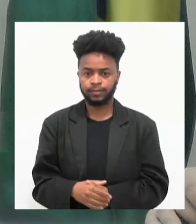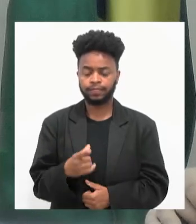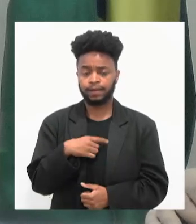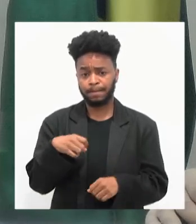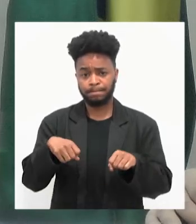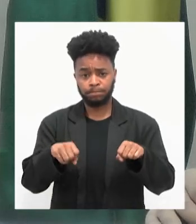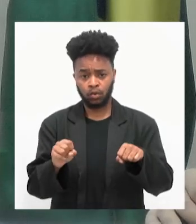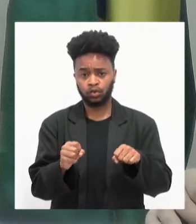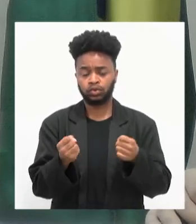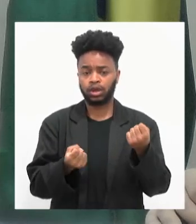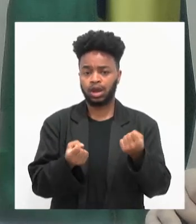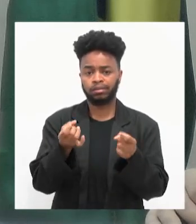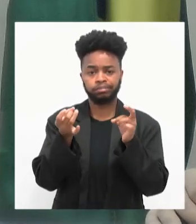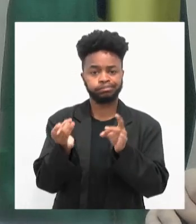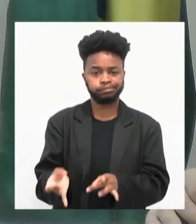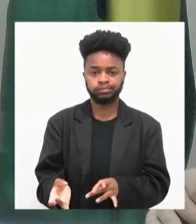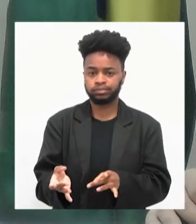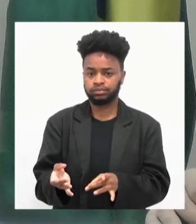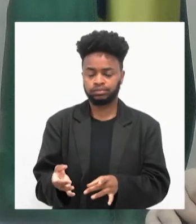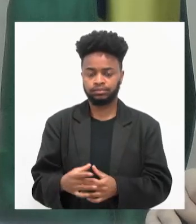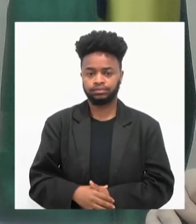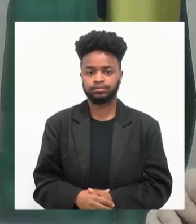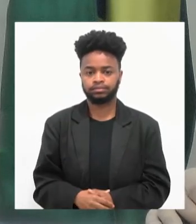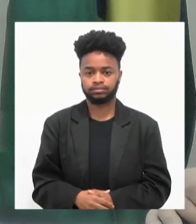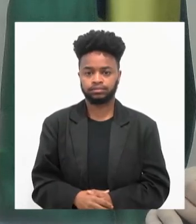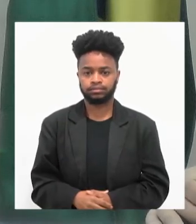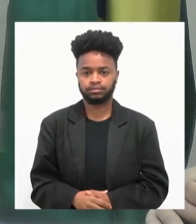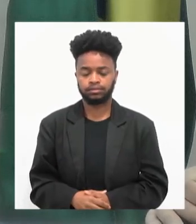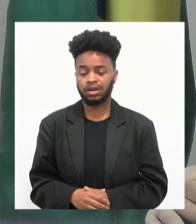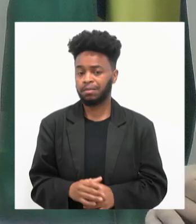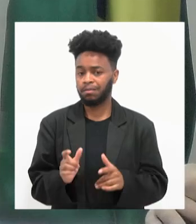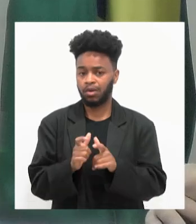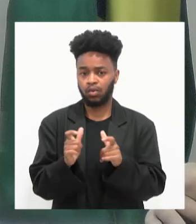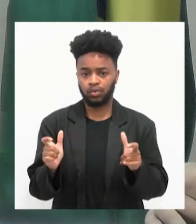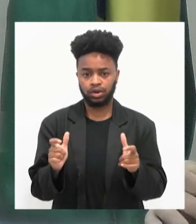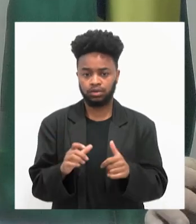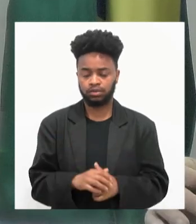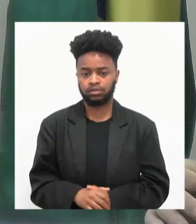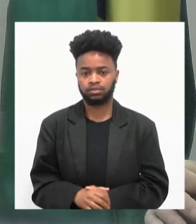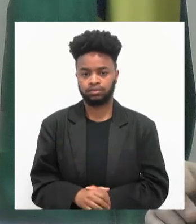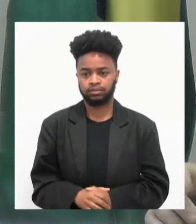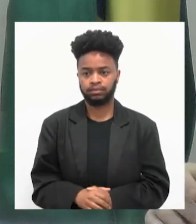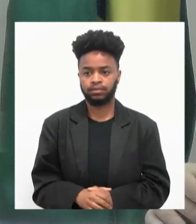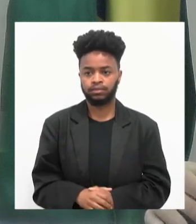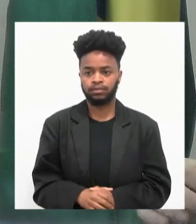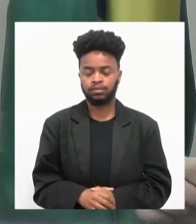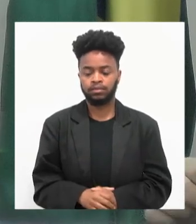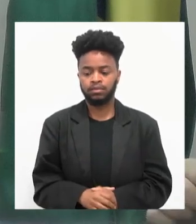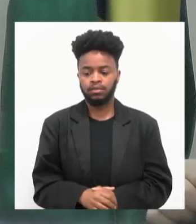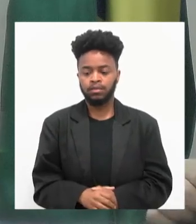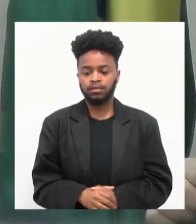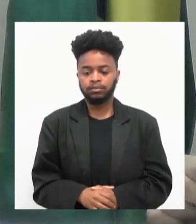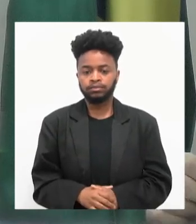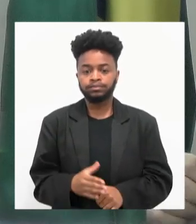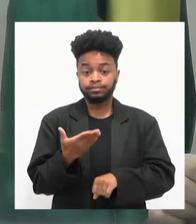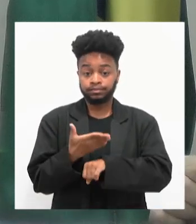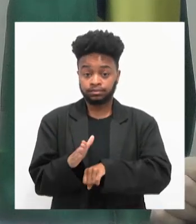carro abandonado, presidente, que não deram destino. O que mais tem lá é moto e carro abandonado. A mesma